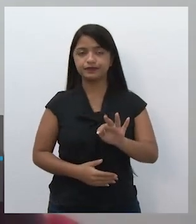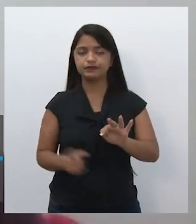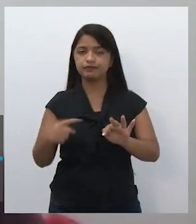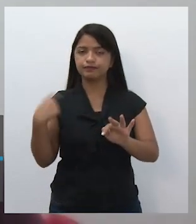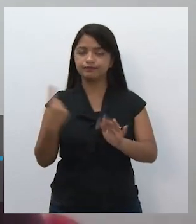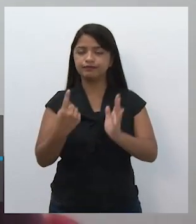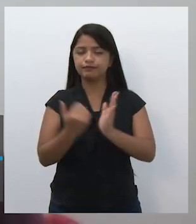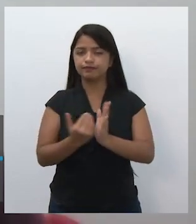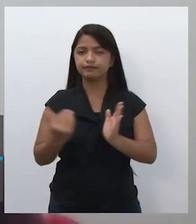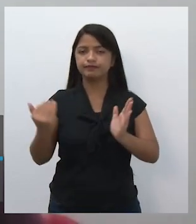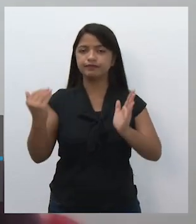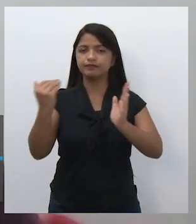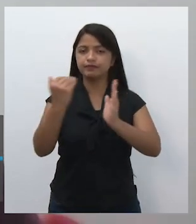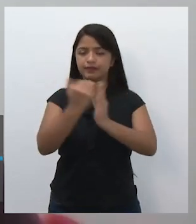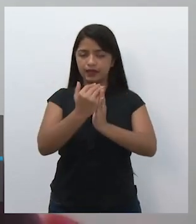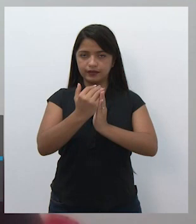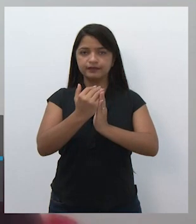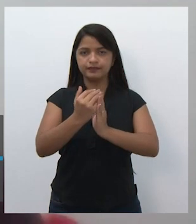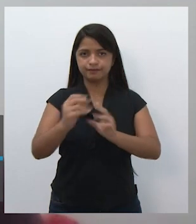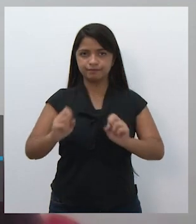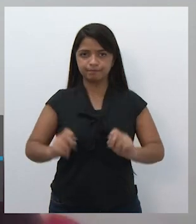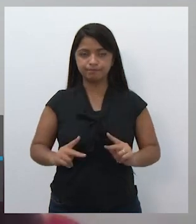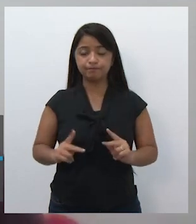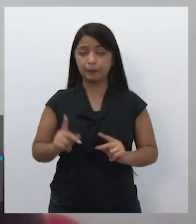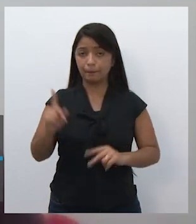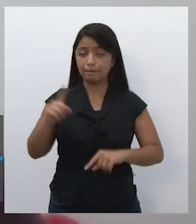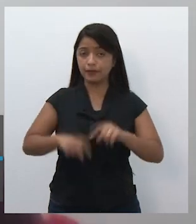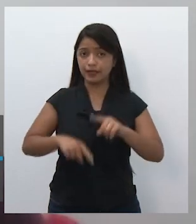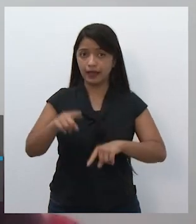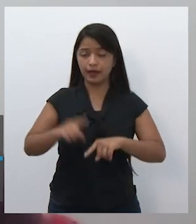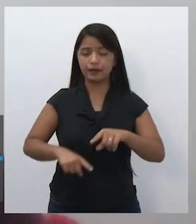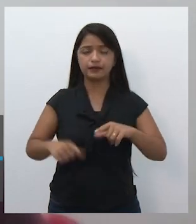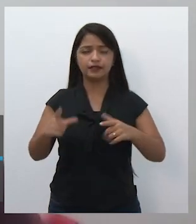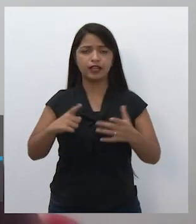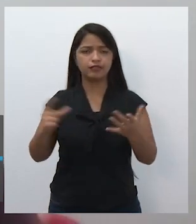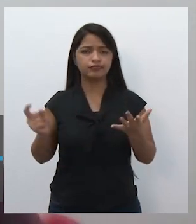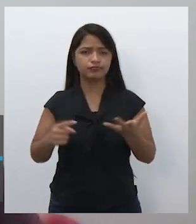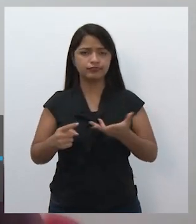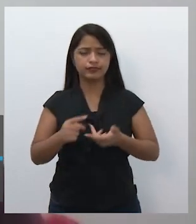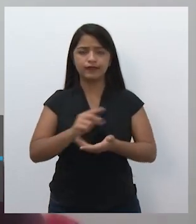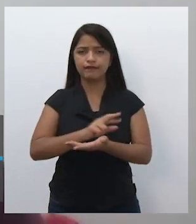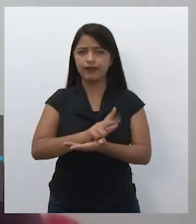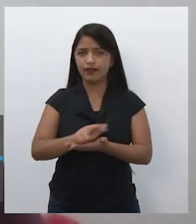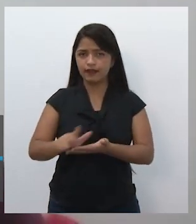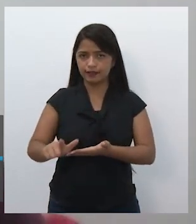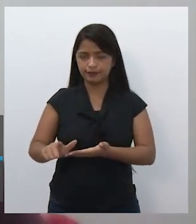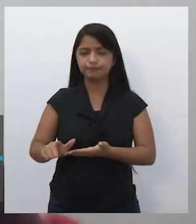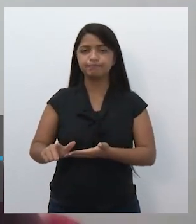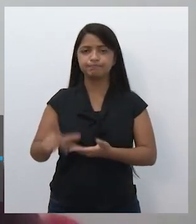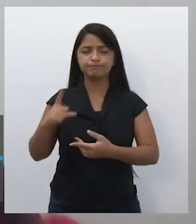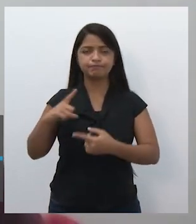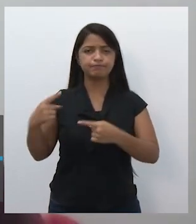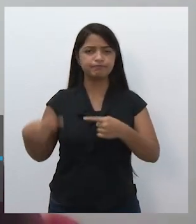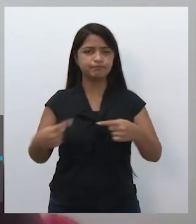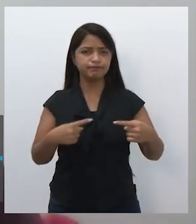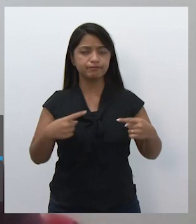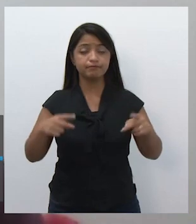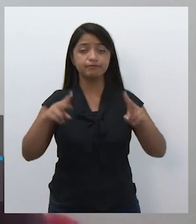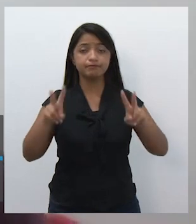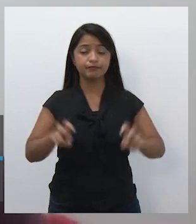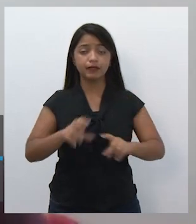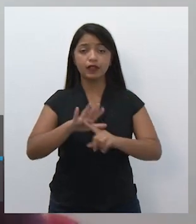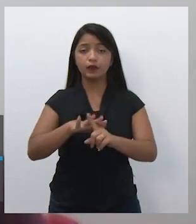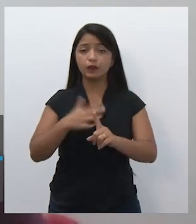ampliar isso para esse aluno, né? Então, nesse material, várias questões vão surgir. Existe a discussão sobre bullying, sobre